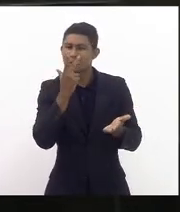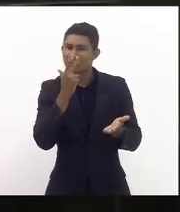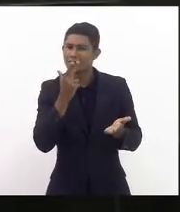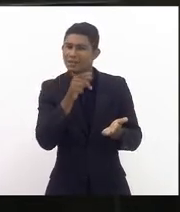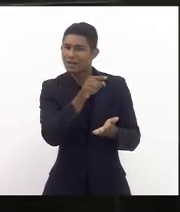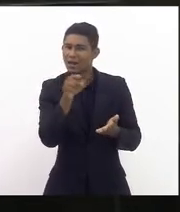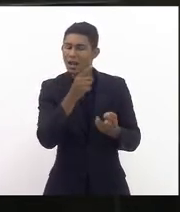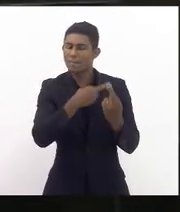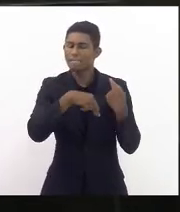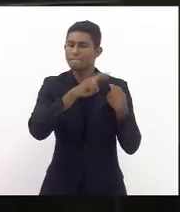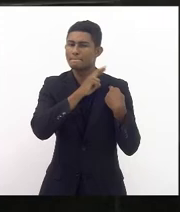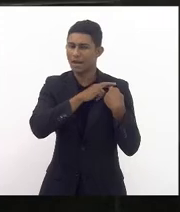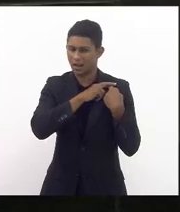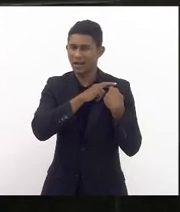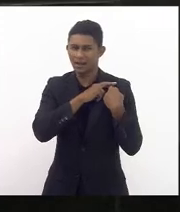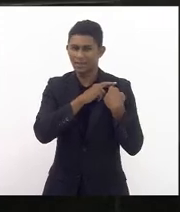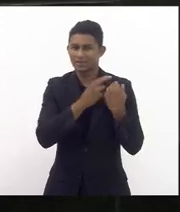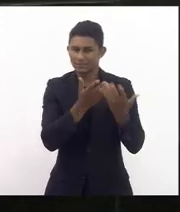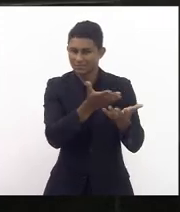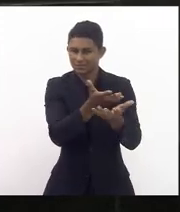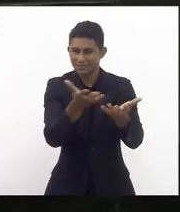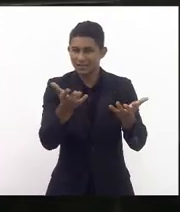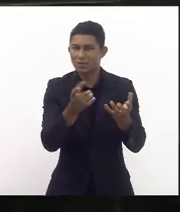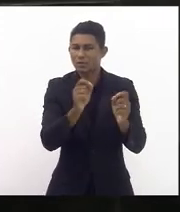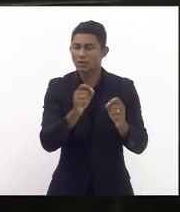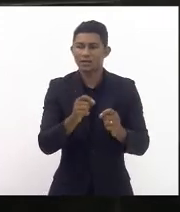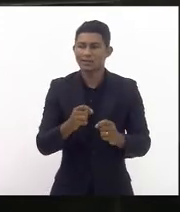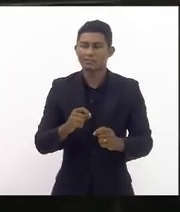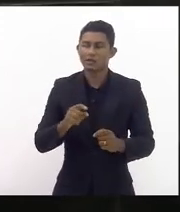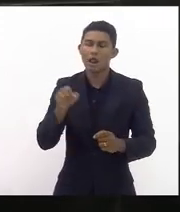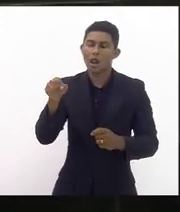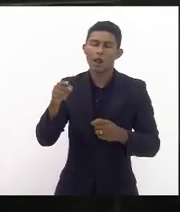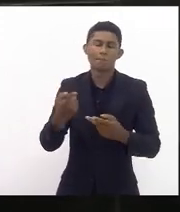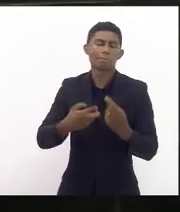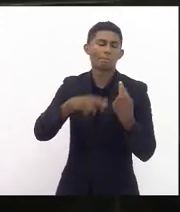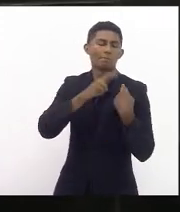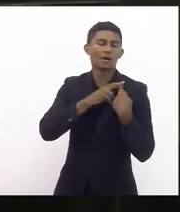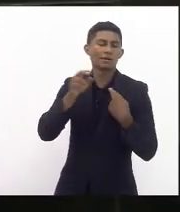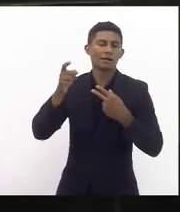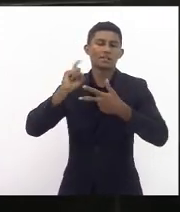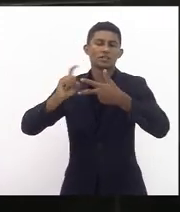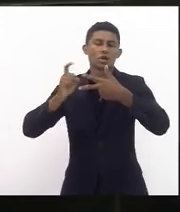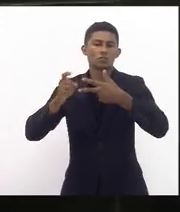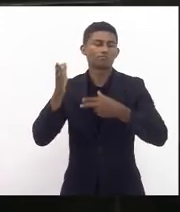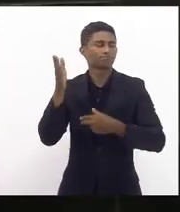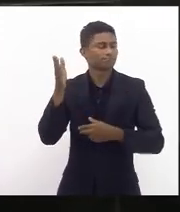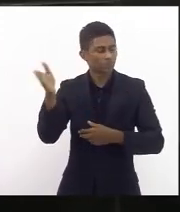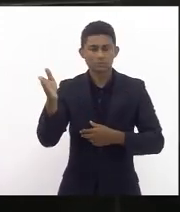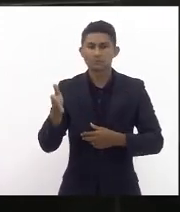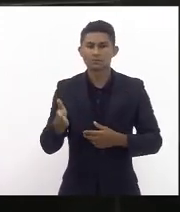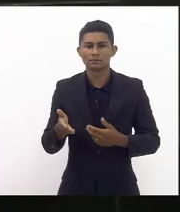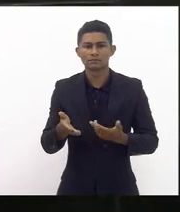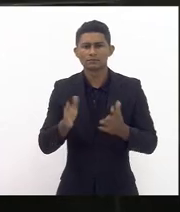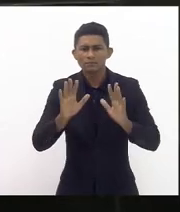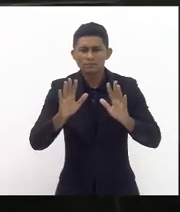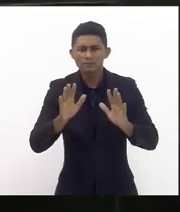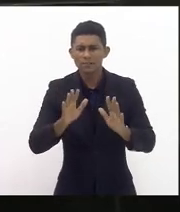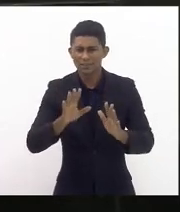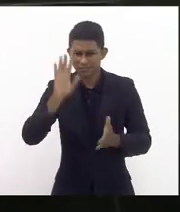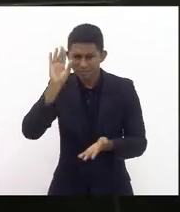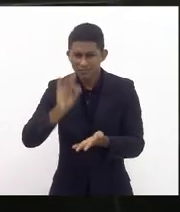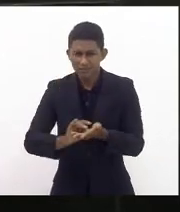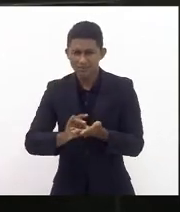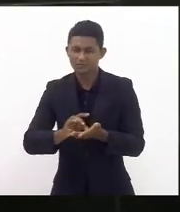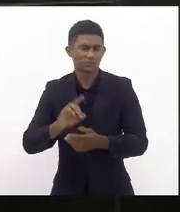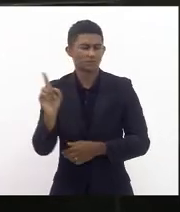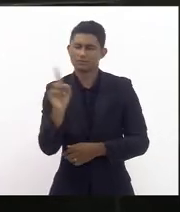a responsabilidade à gestão do Poder Executivo anterior a essa, quando, na verdade, nós